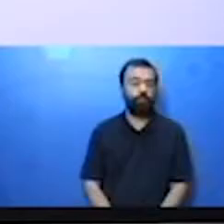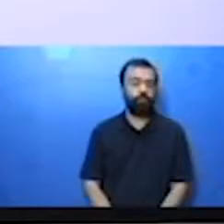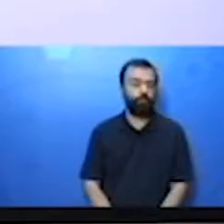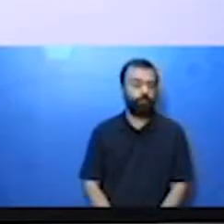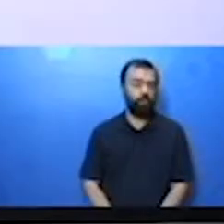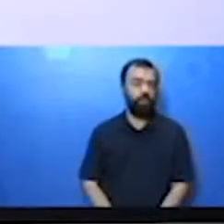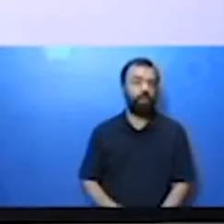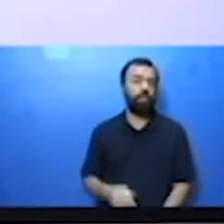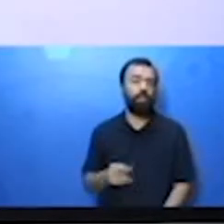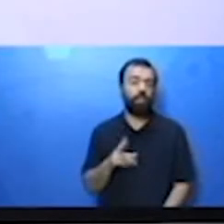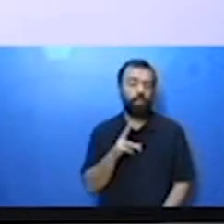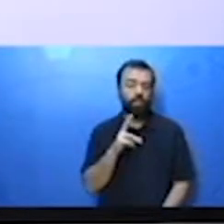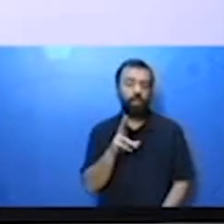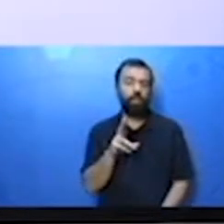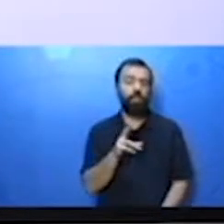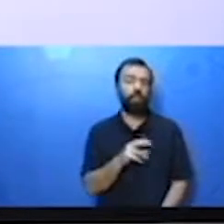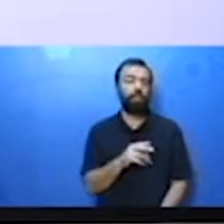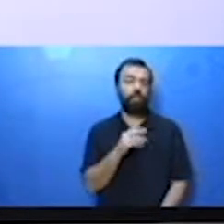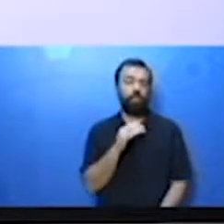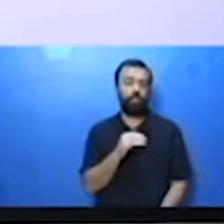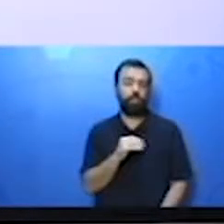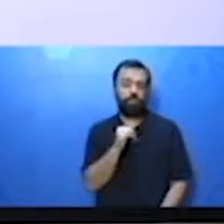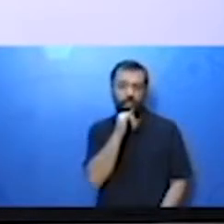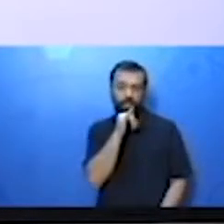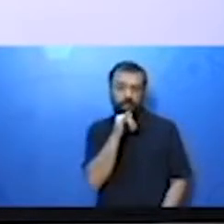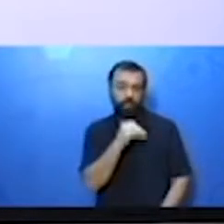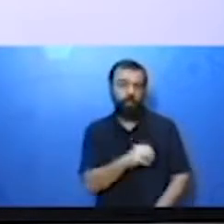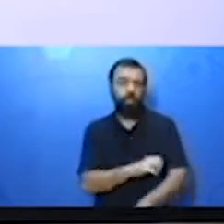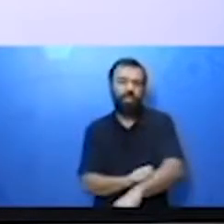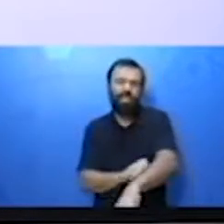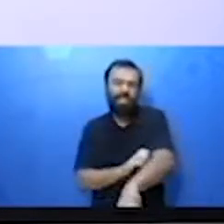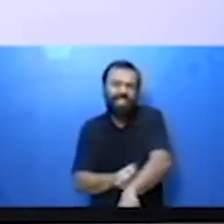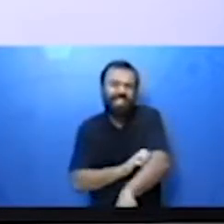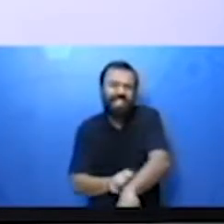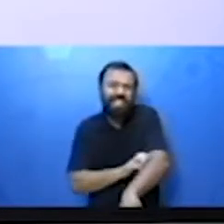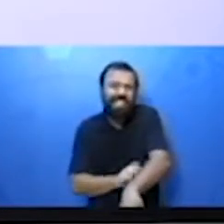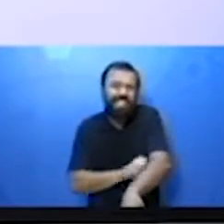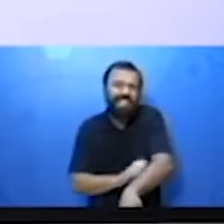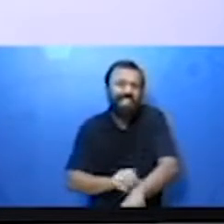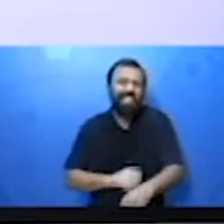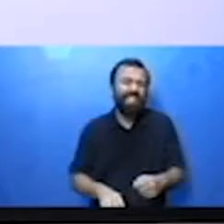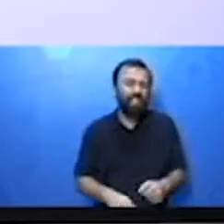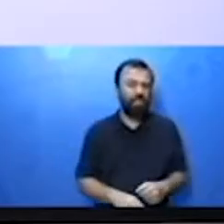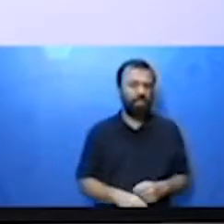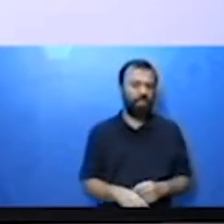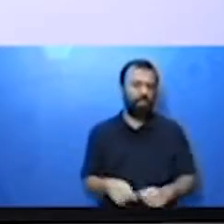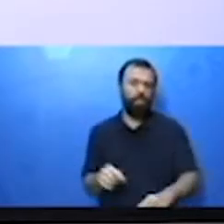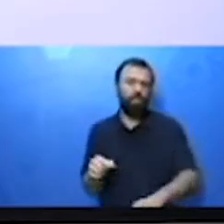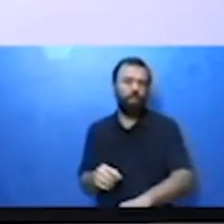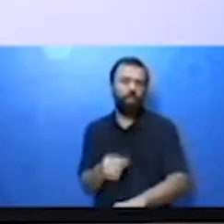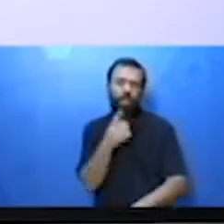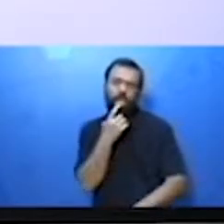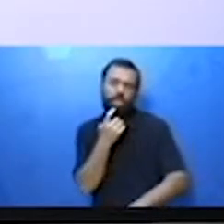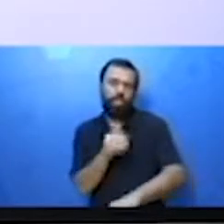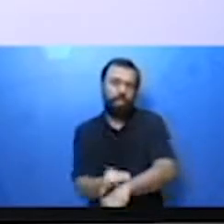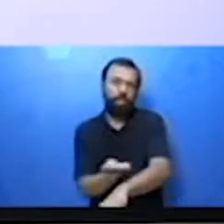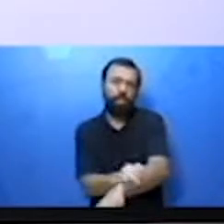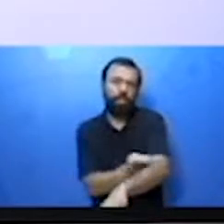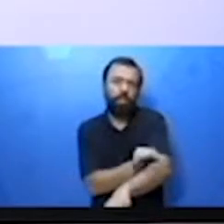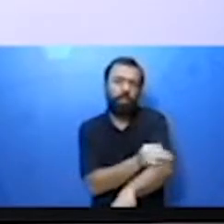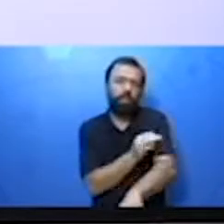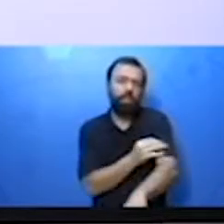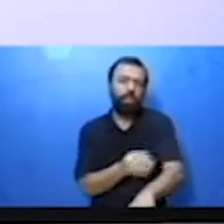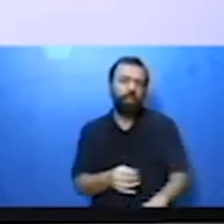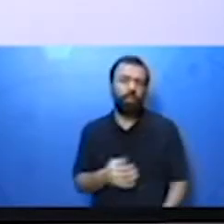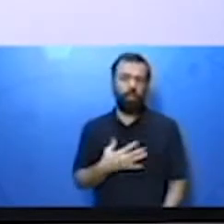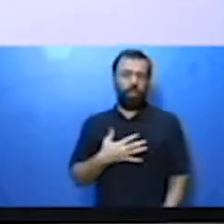como reações alérgicas. Não tem medicação, gente, que a gente toma e dá aquelas pipoquinhas no corpo,